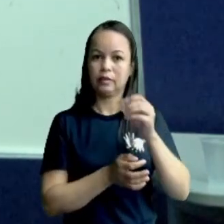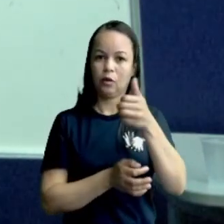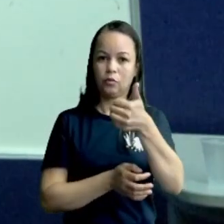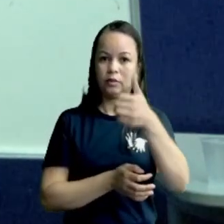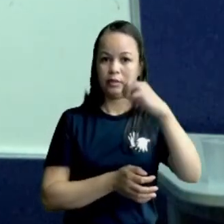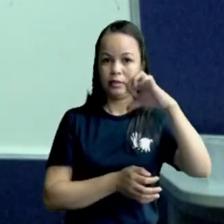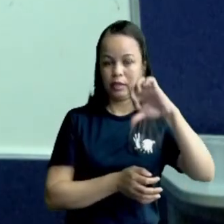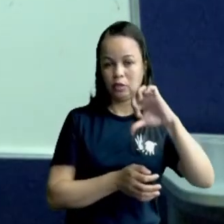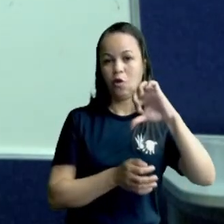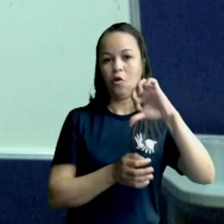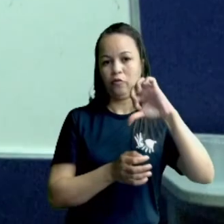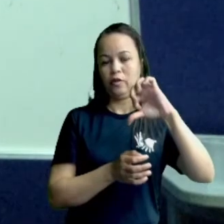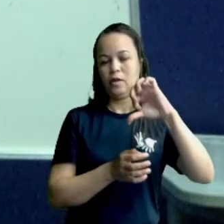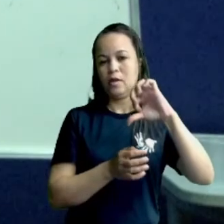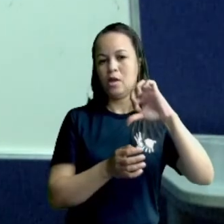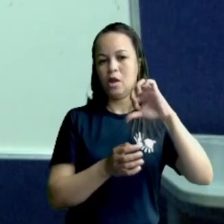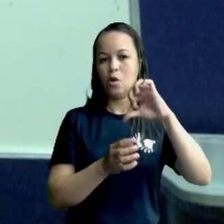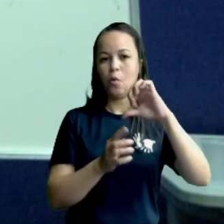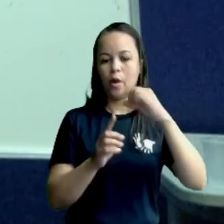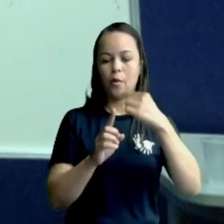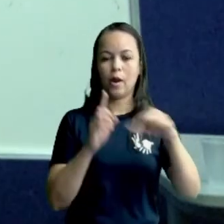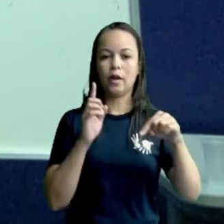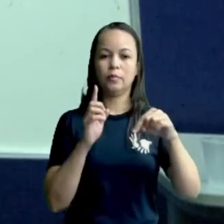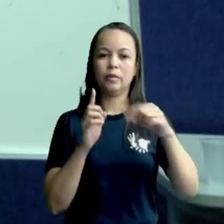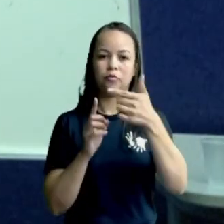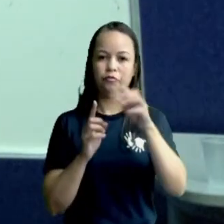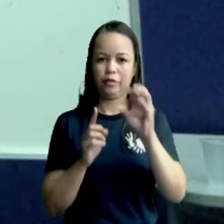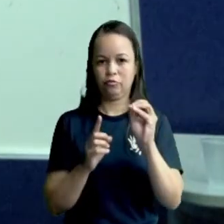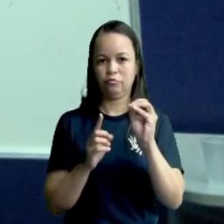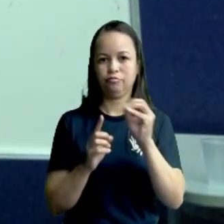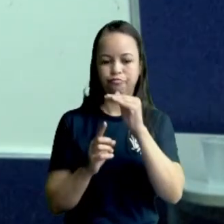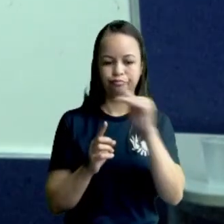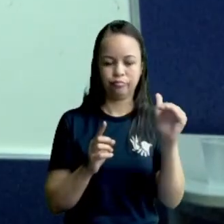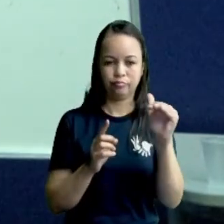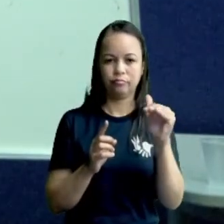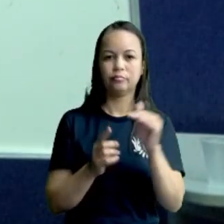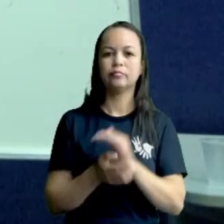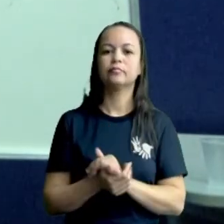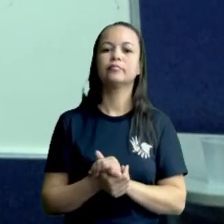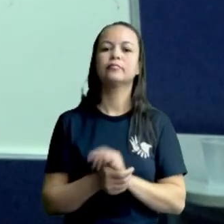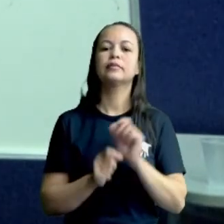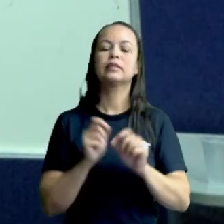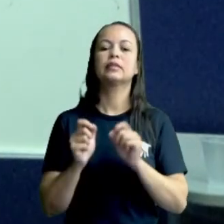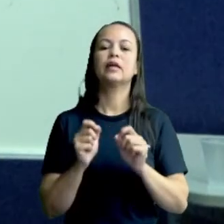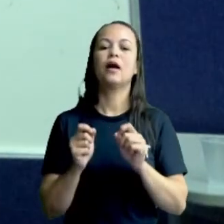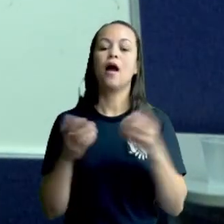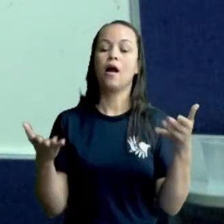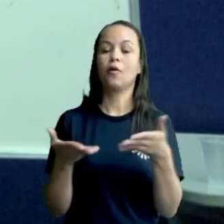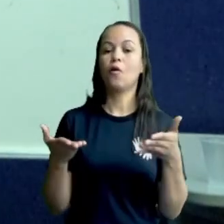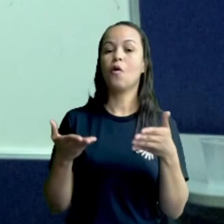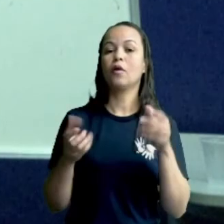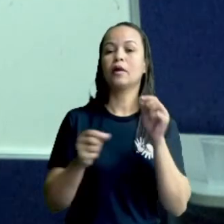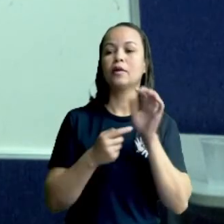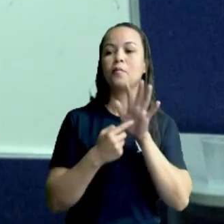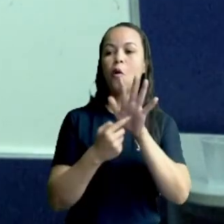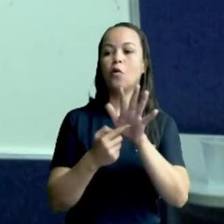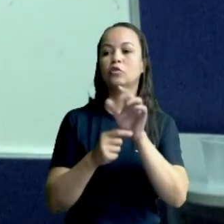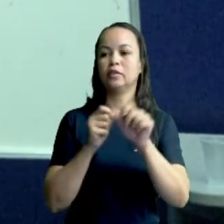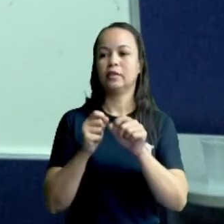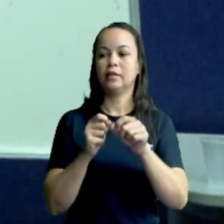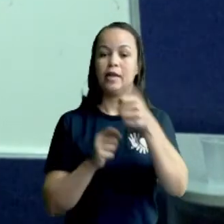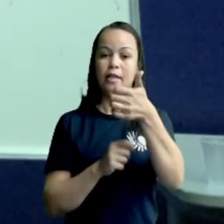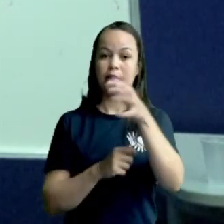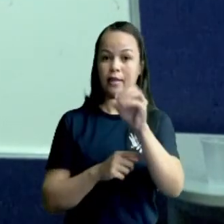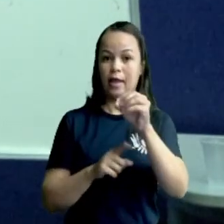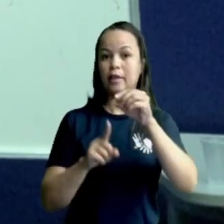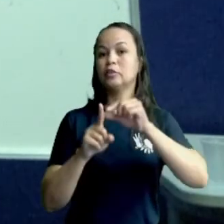19 e eu elimino 20 aqui. Então, agora, quem veio para cá? Olha, 10